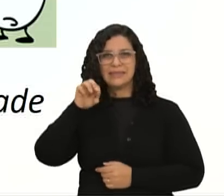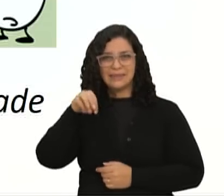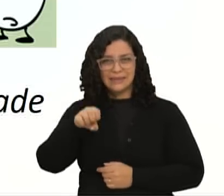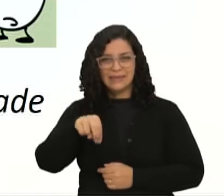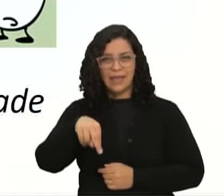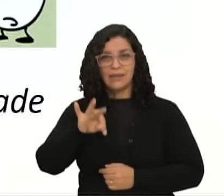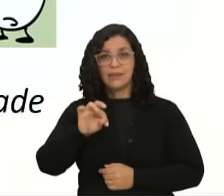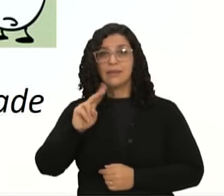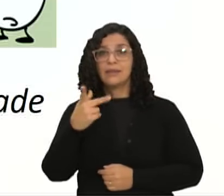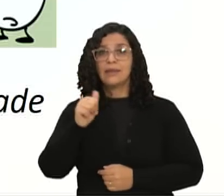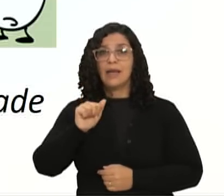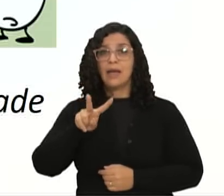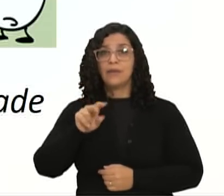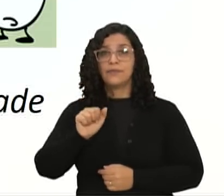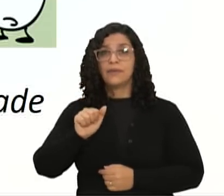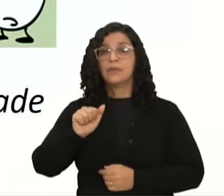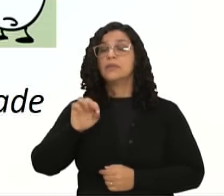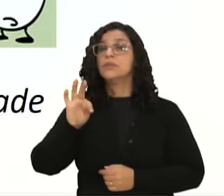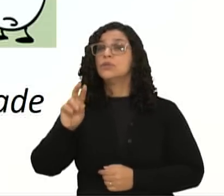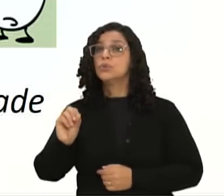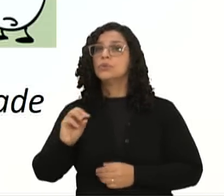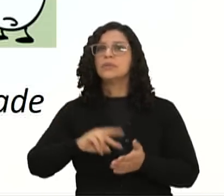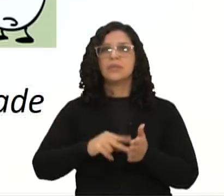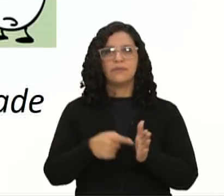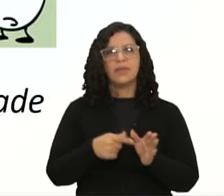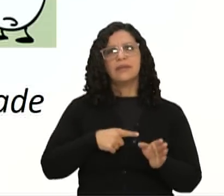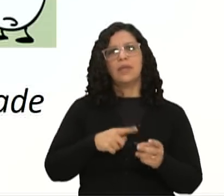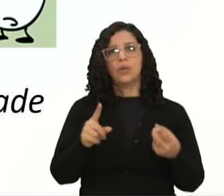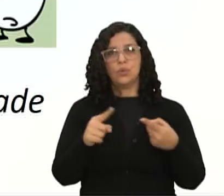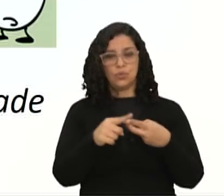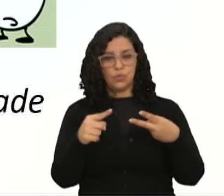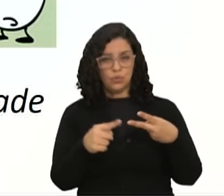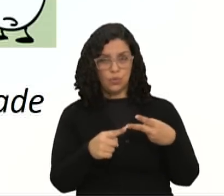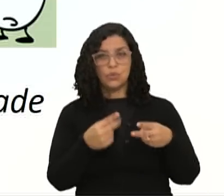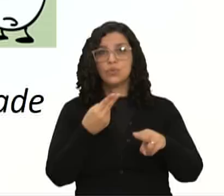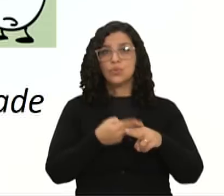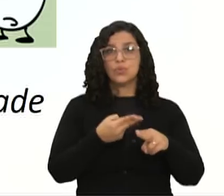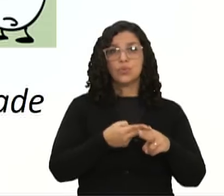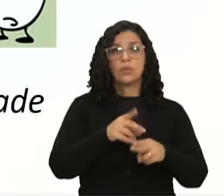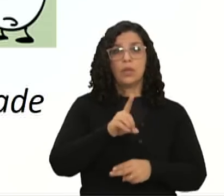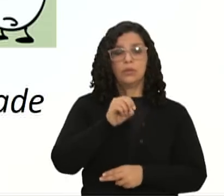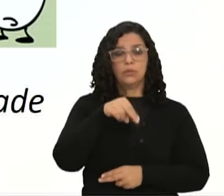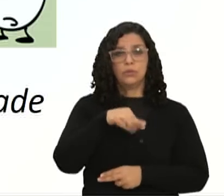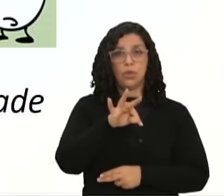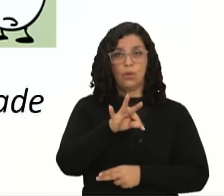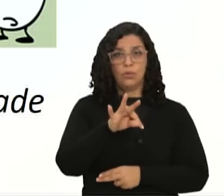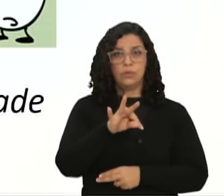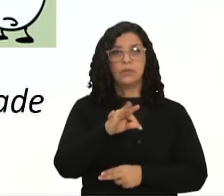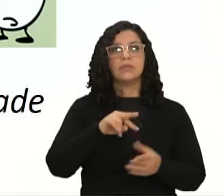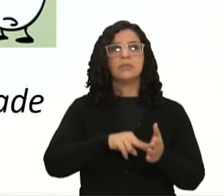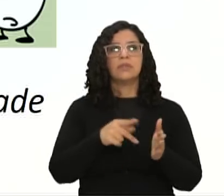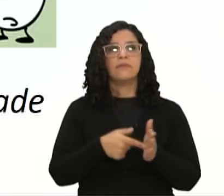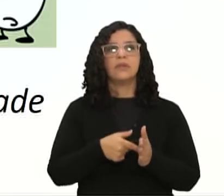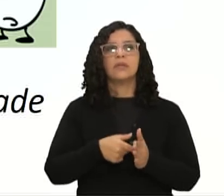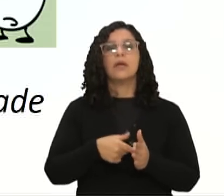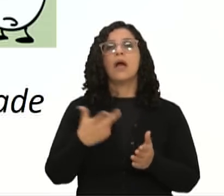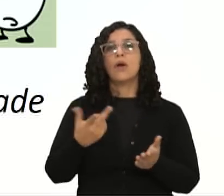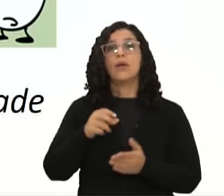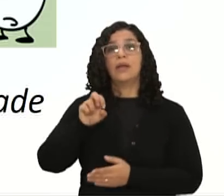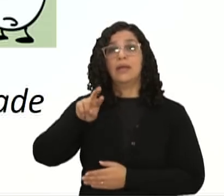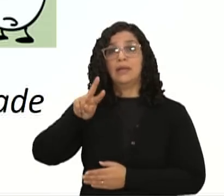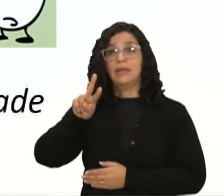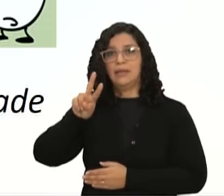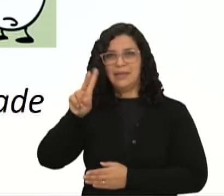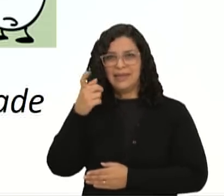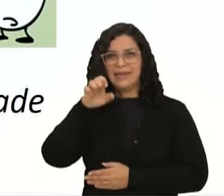tem os dois, professora? Porque o don't, a gente sabe que nós usamos para as pessoas que, exceto o he, she, it, que nós usamos